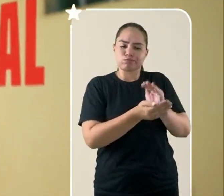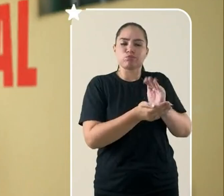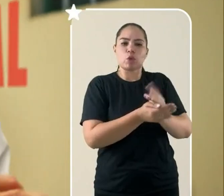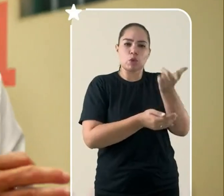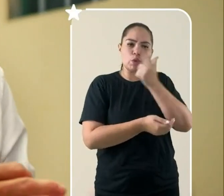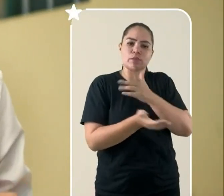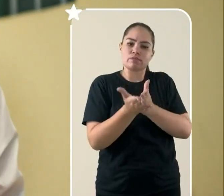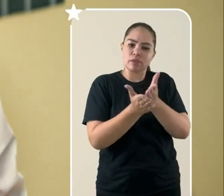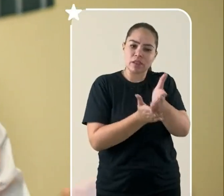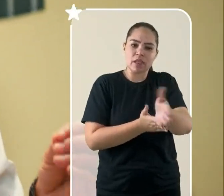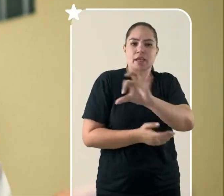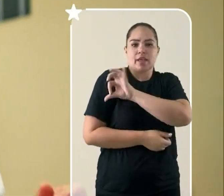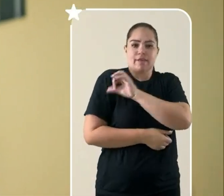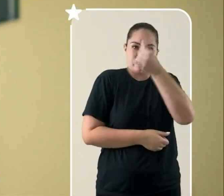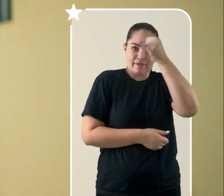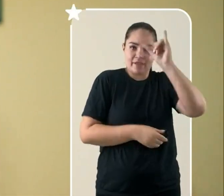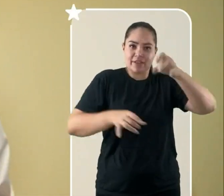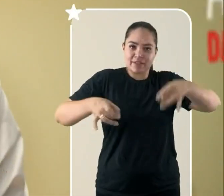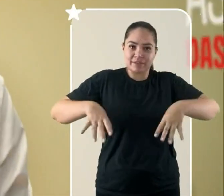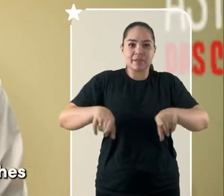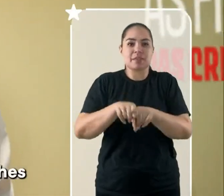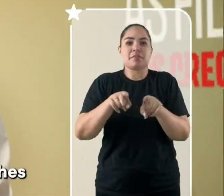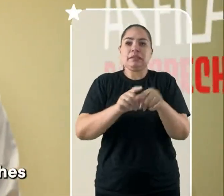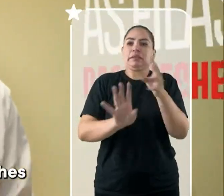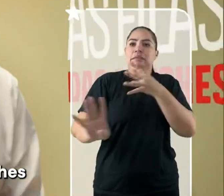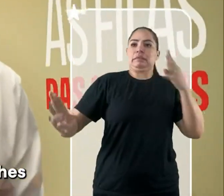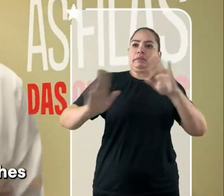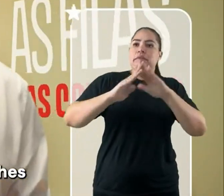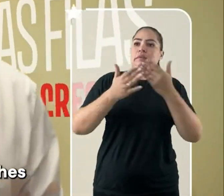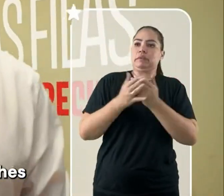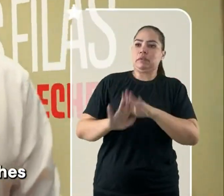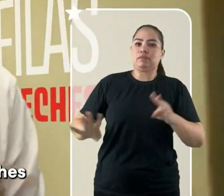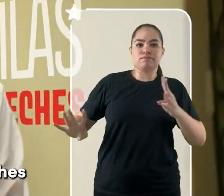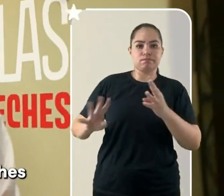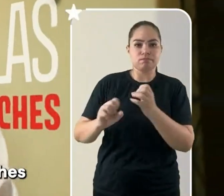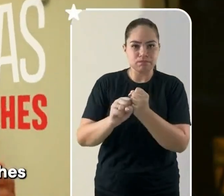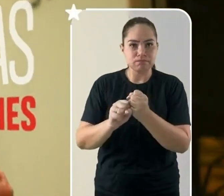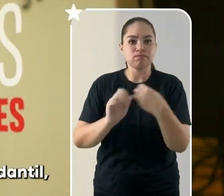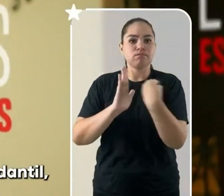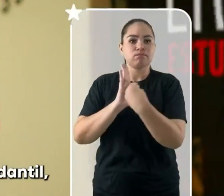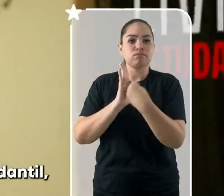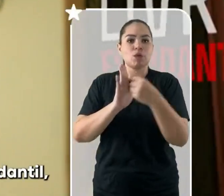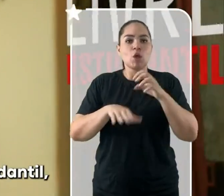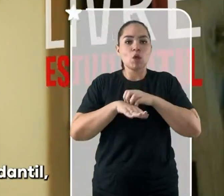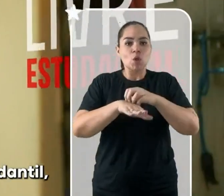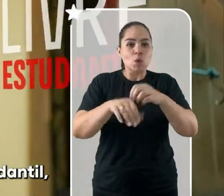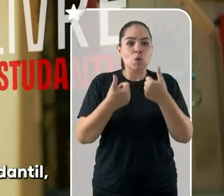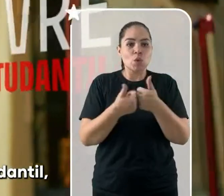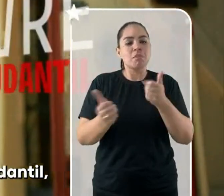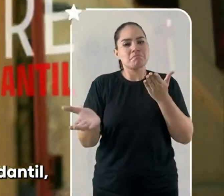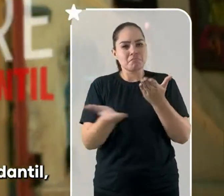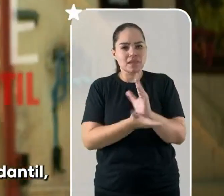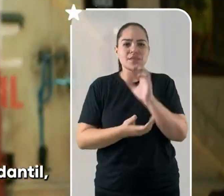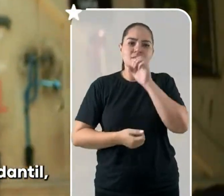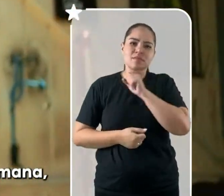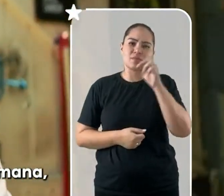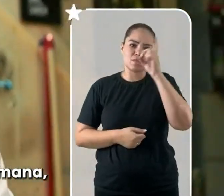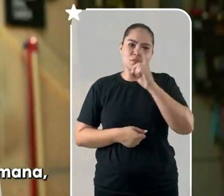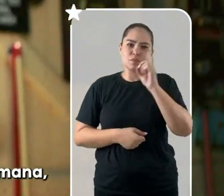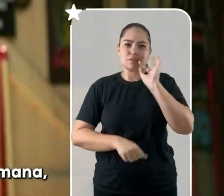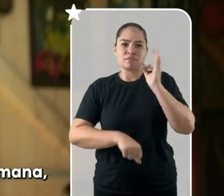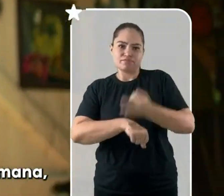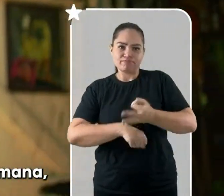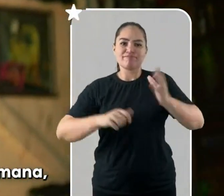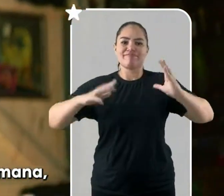de até R$3.000 para alunos do nono ano. Vou zerar as filas das creches e estender o passe livre estudantil, que vai valer